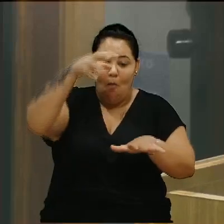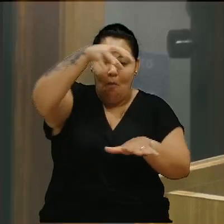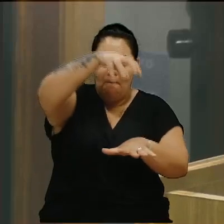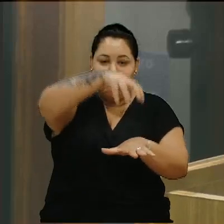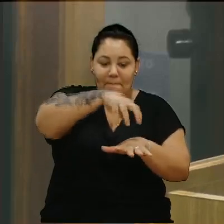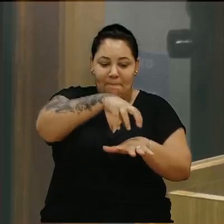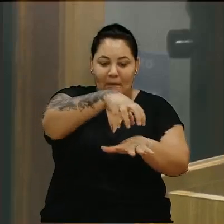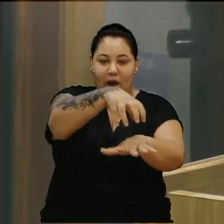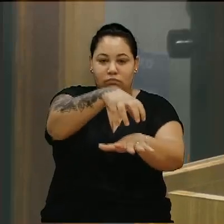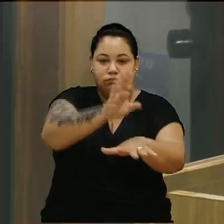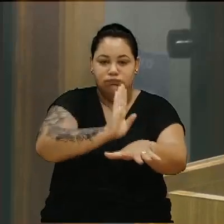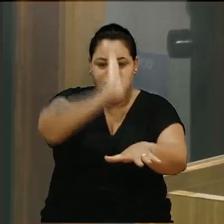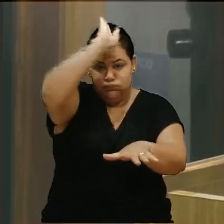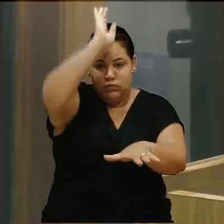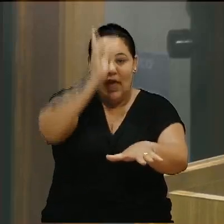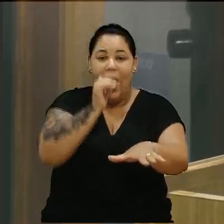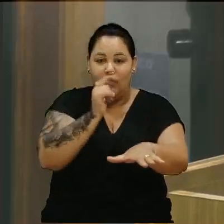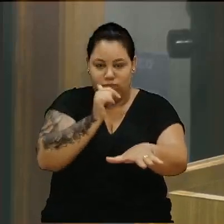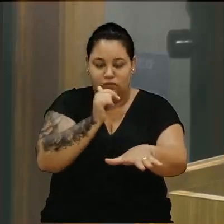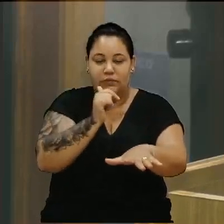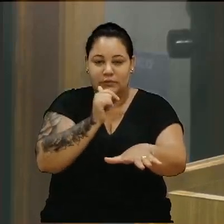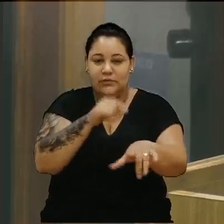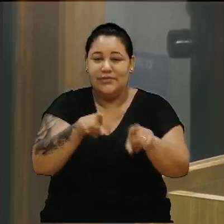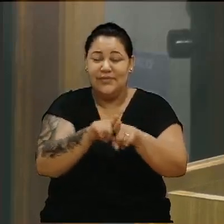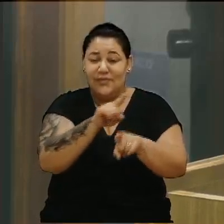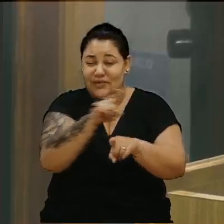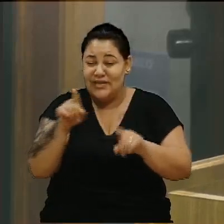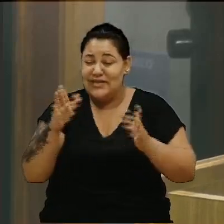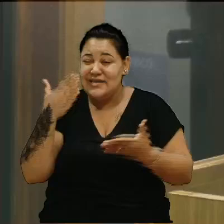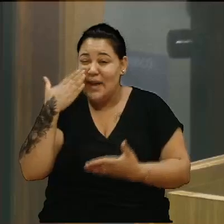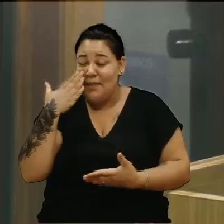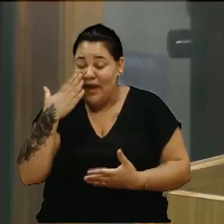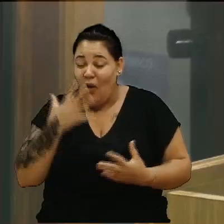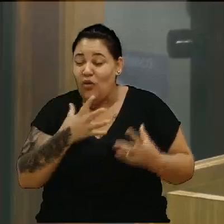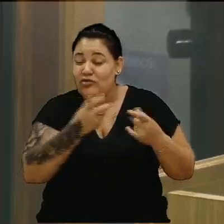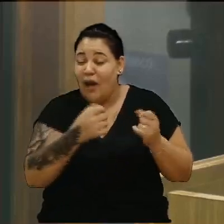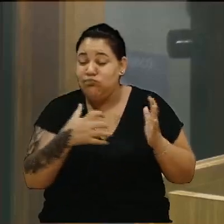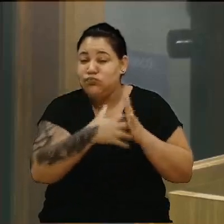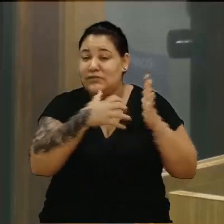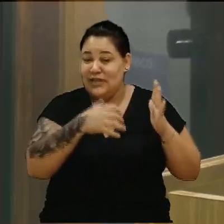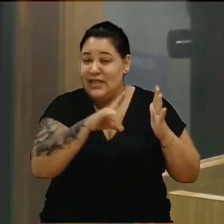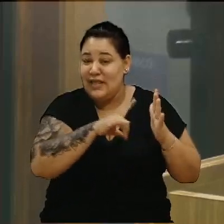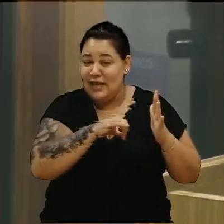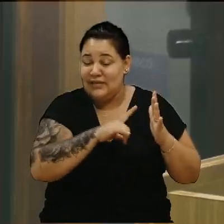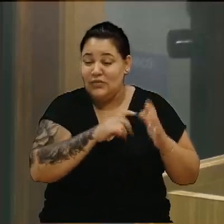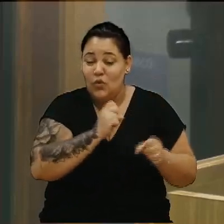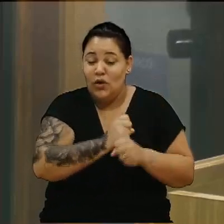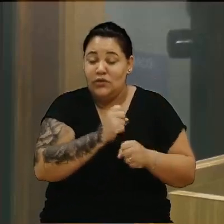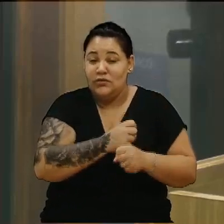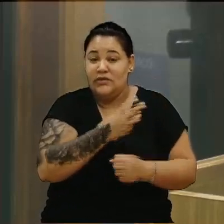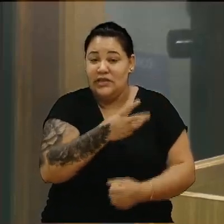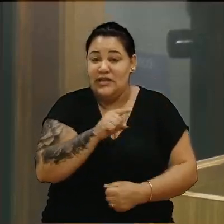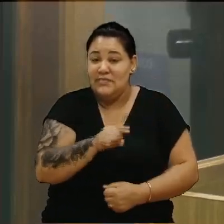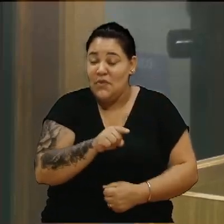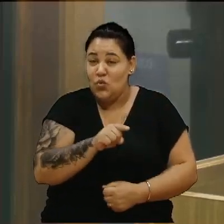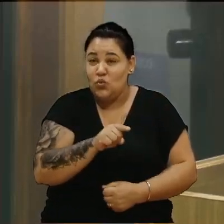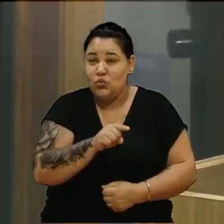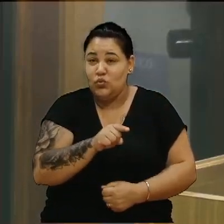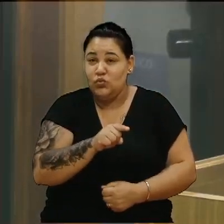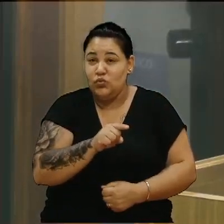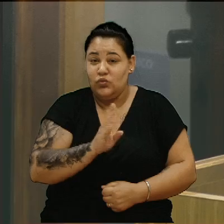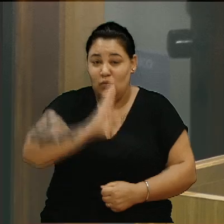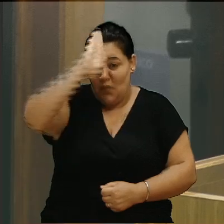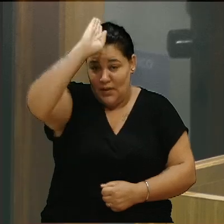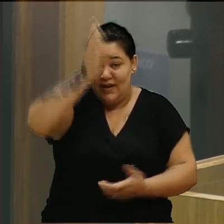terem uma ideia do número, volume de ocorrências, por ano são cerca de 3.000 as ocorrências que o nosso batalhão